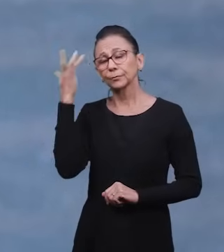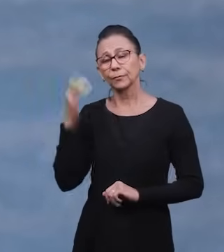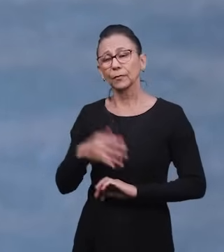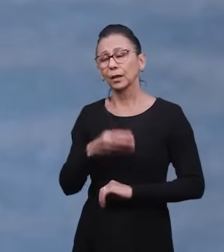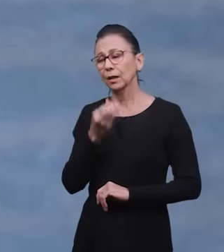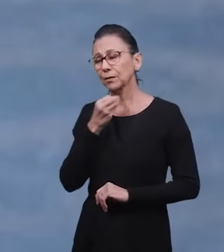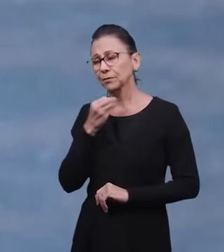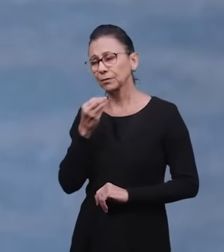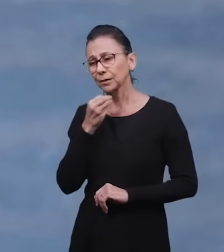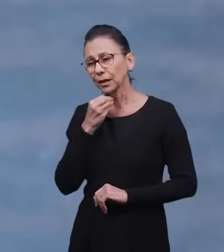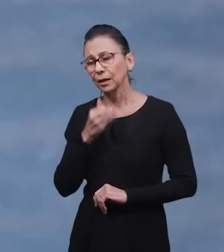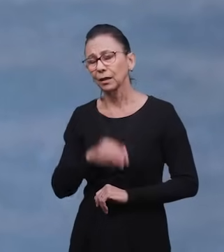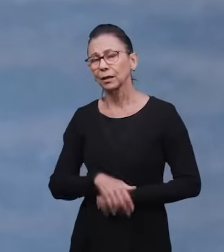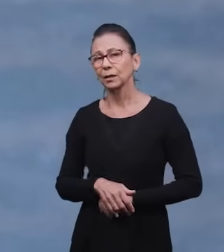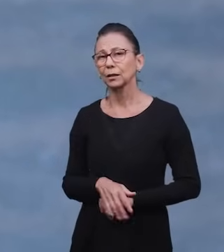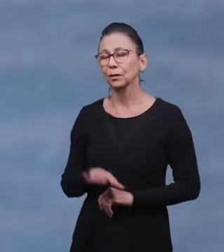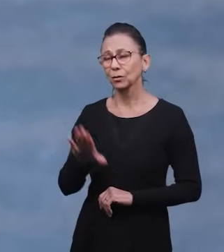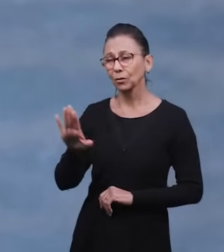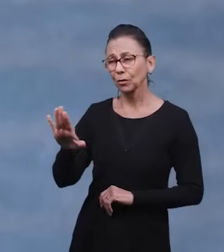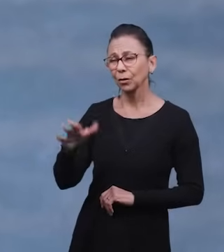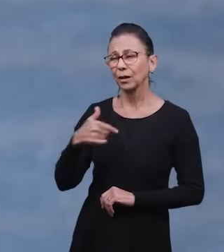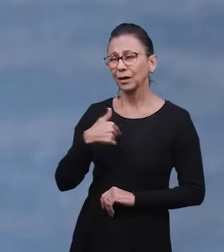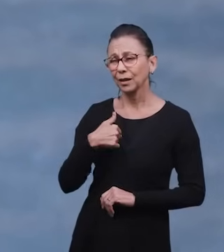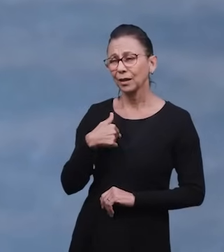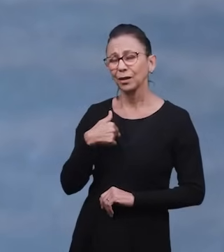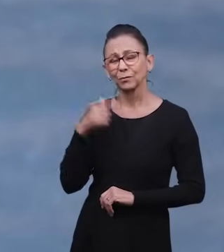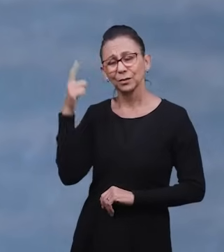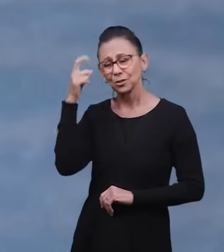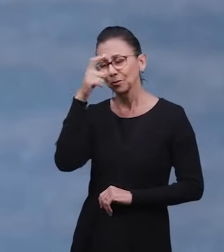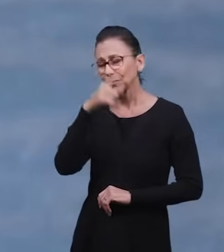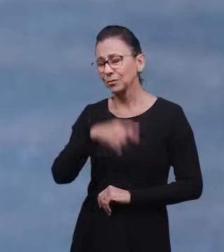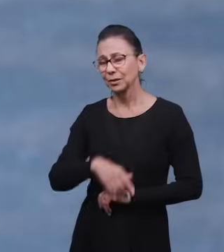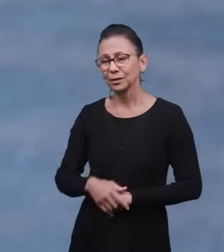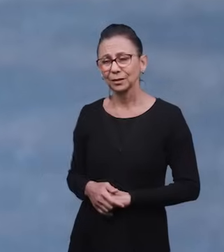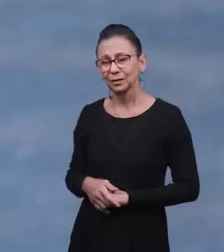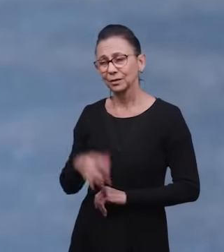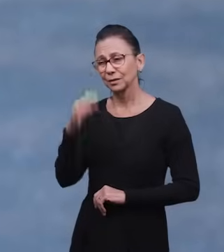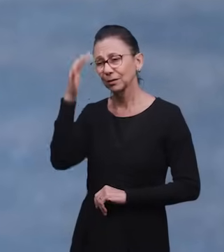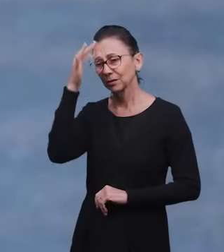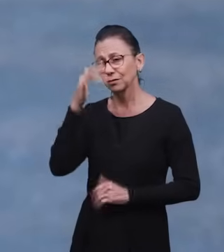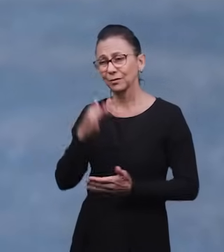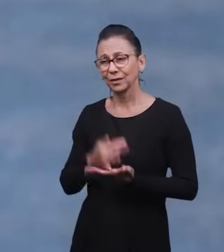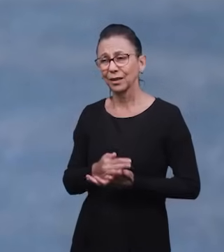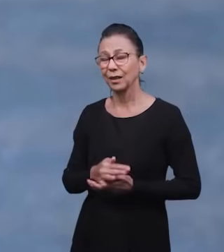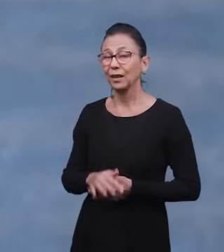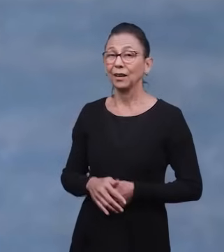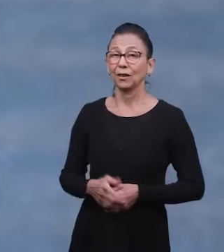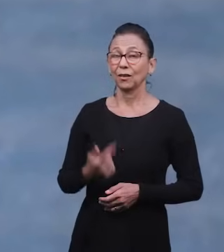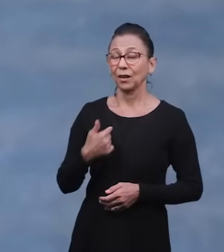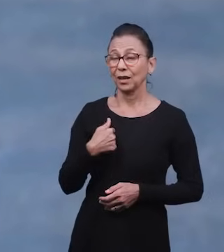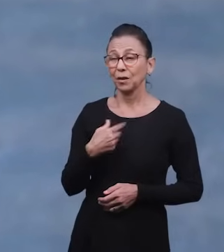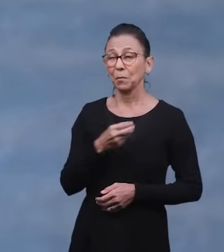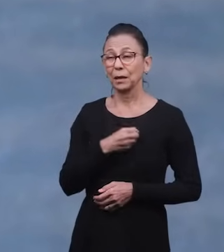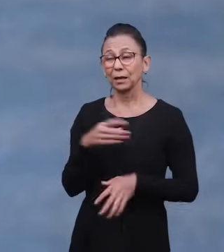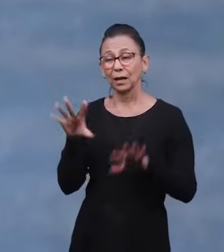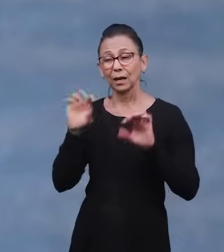para mim, não aguento, vocês estão indo, até que um tempo tentei caminhar, não consegui, estou fraco, não aguento, eu sucumbi ao pecado, estou